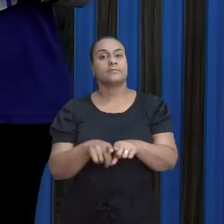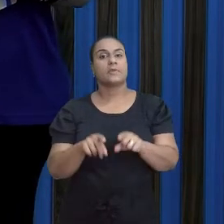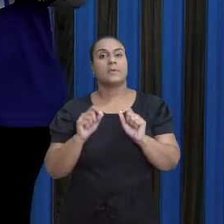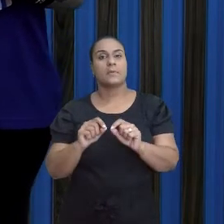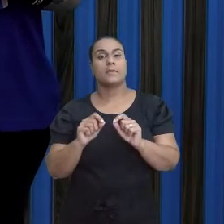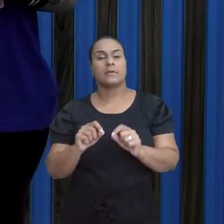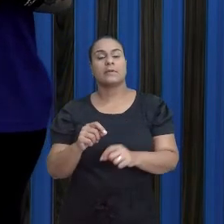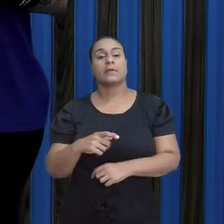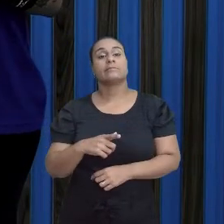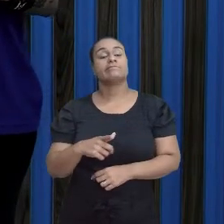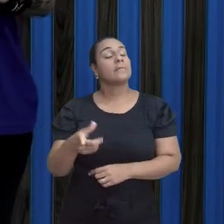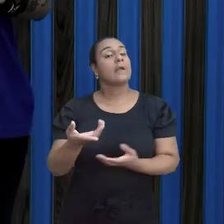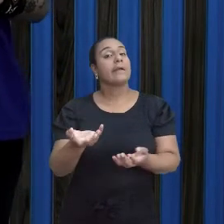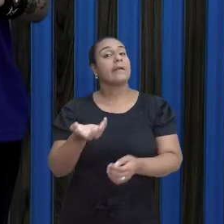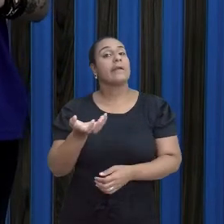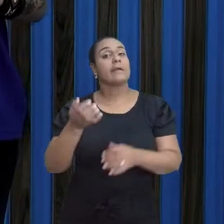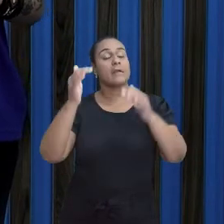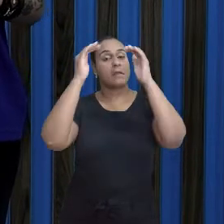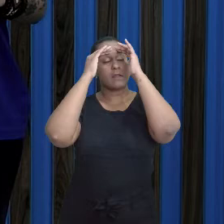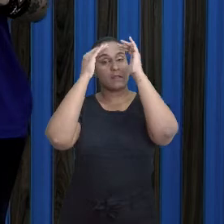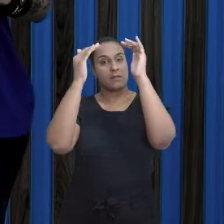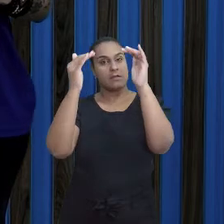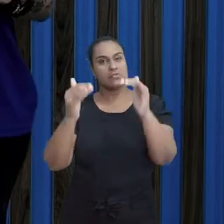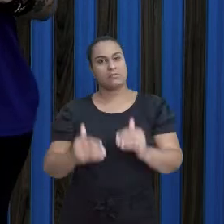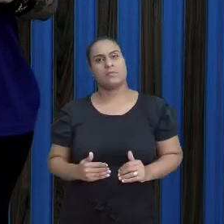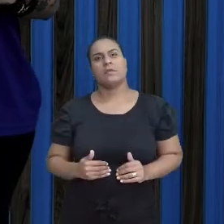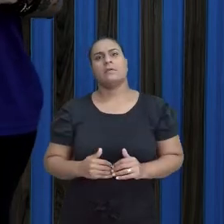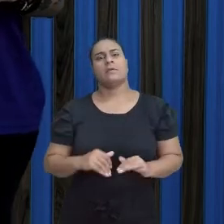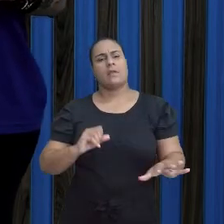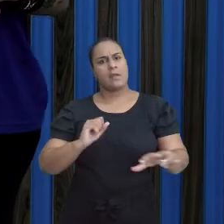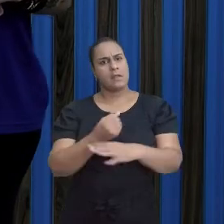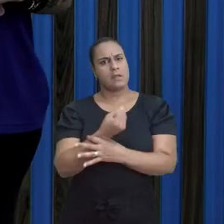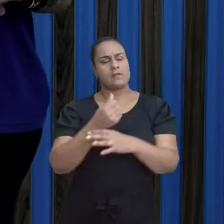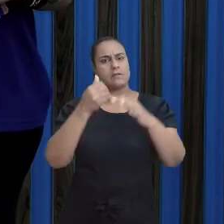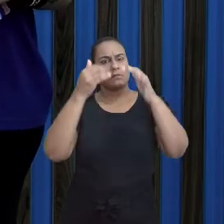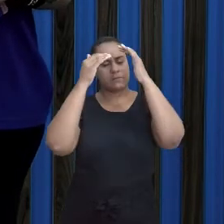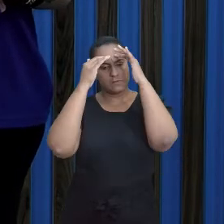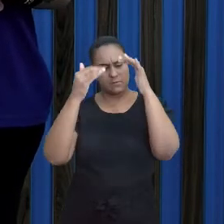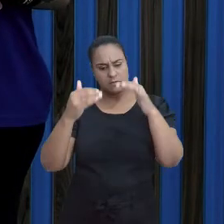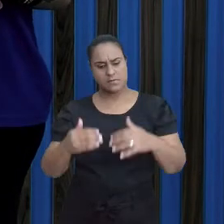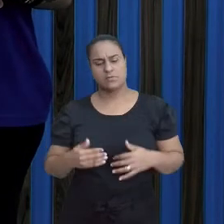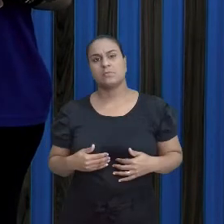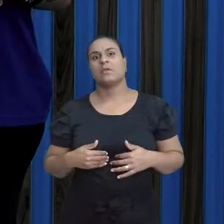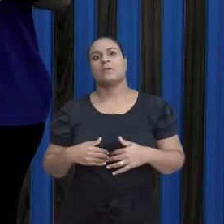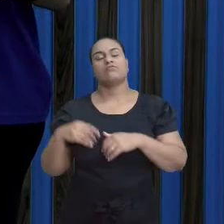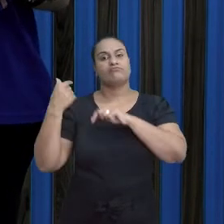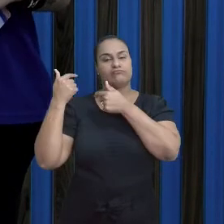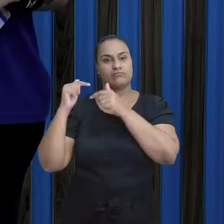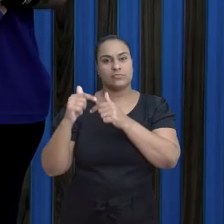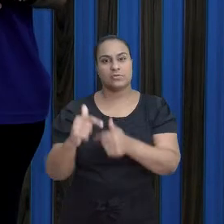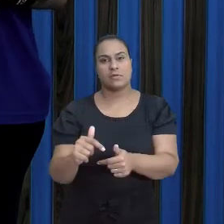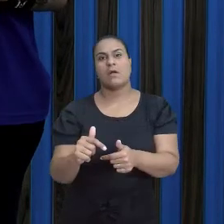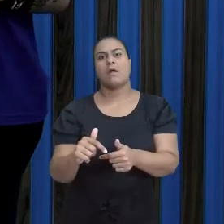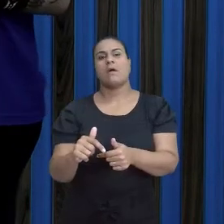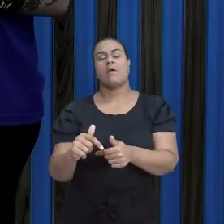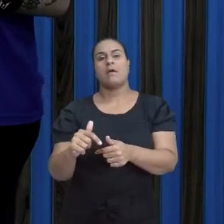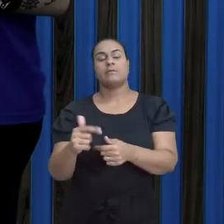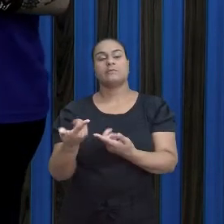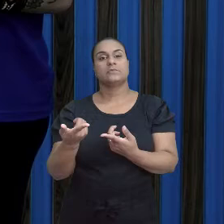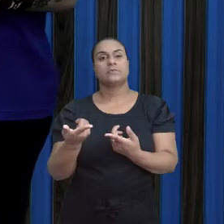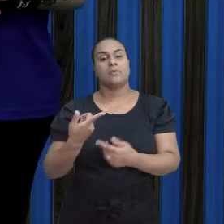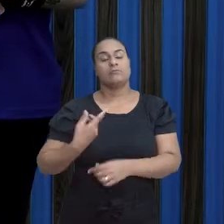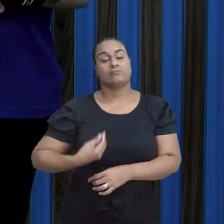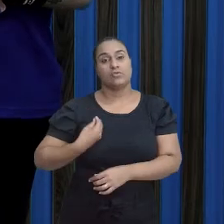buscam respeito, né? Eles querem essa garantia de respeito das suas tradições, do seu estilo de